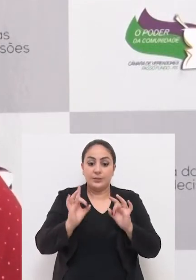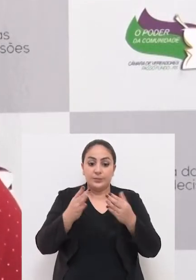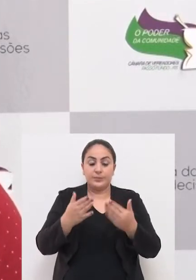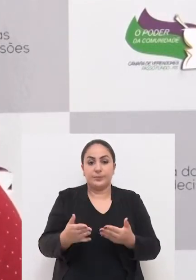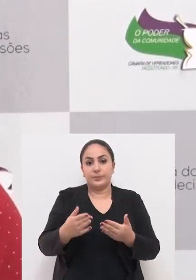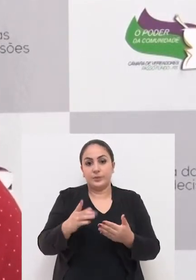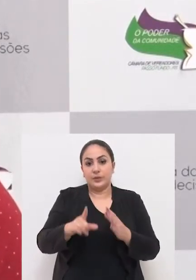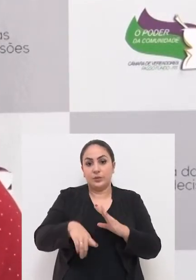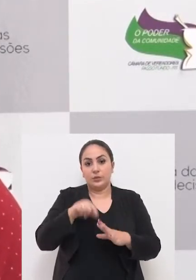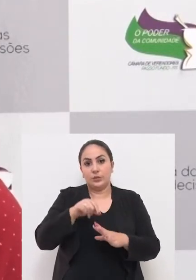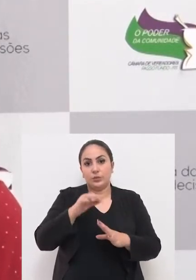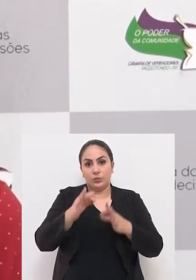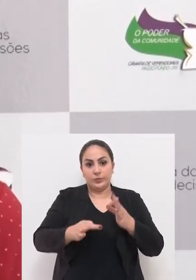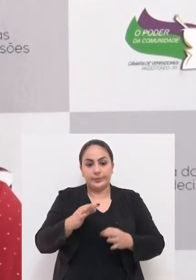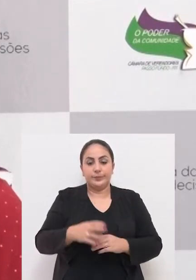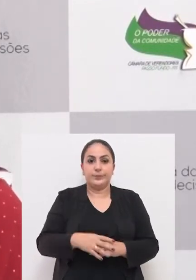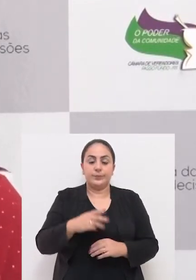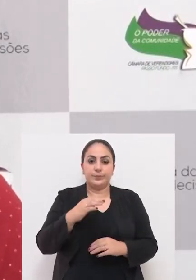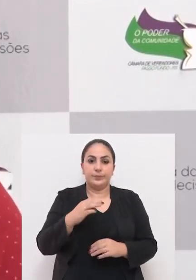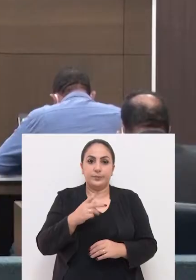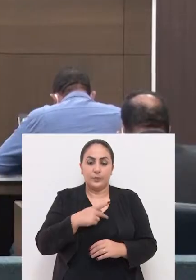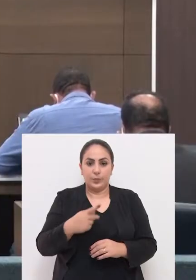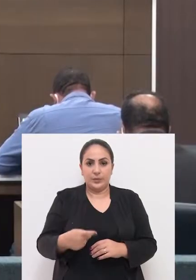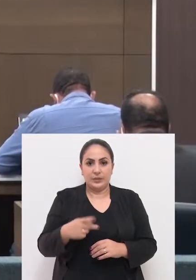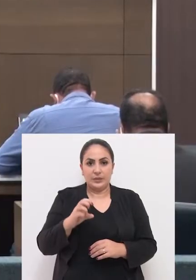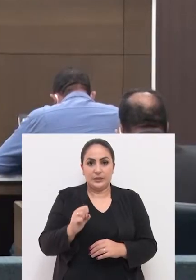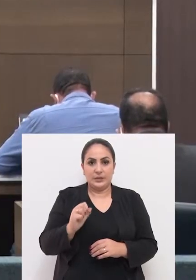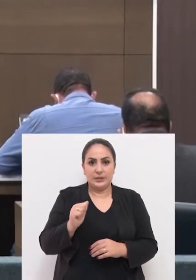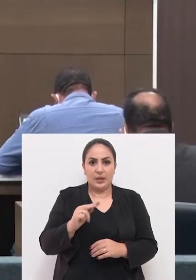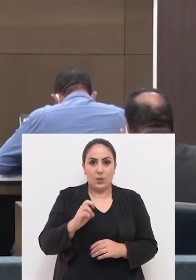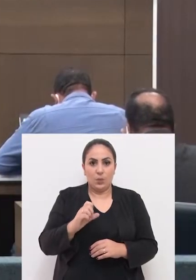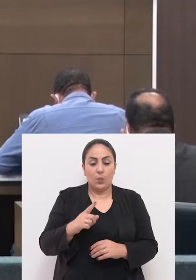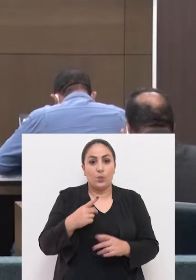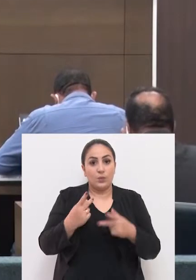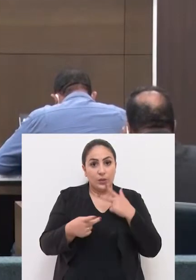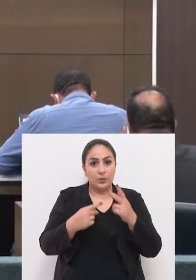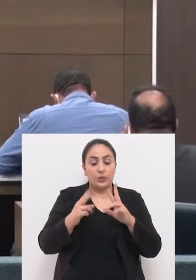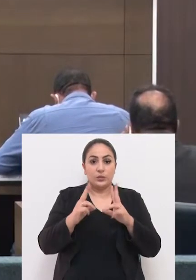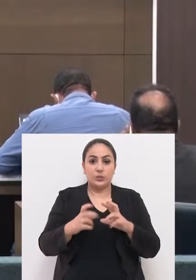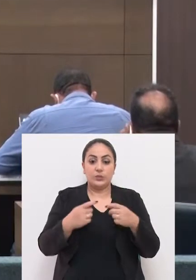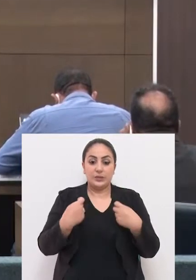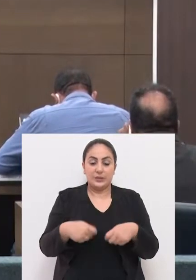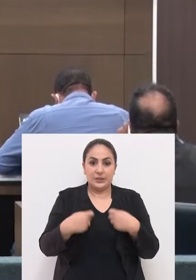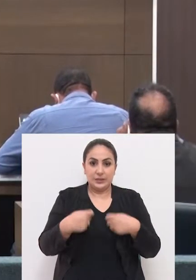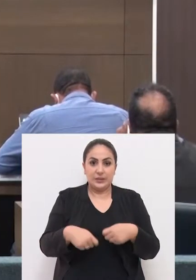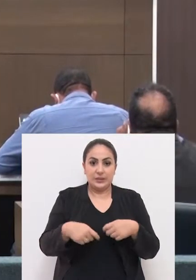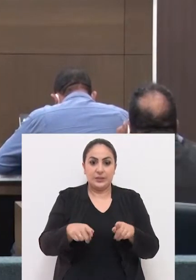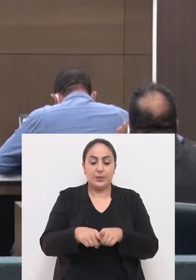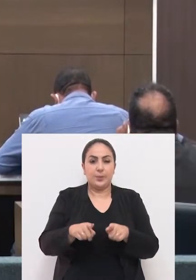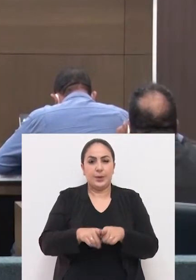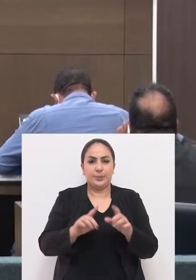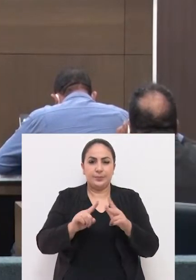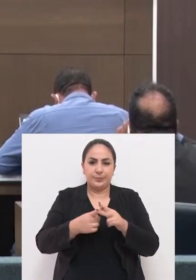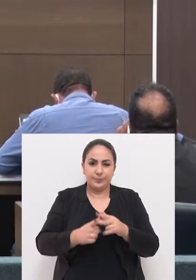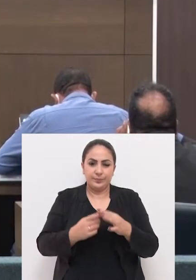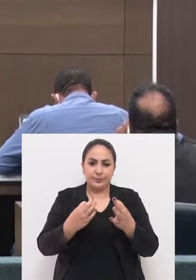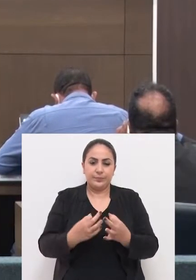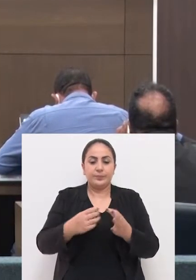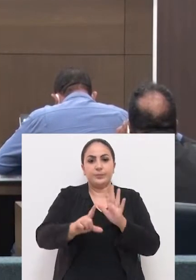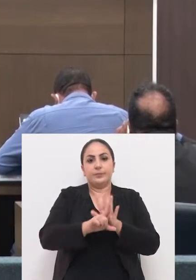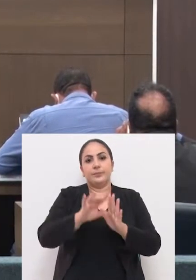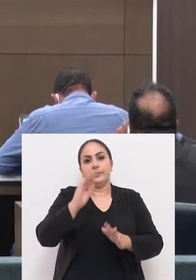repito, depende exclusivamente de decisão judicial. O presidente Saul Spinelli falou sobre a necessidade